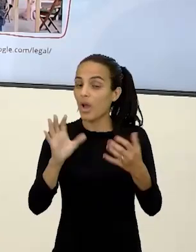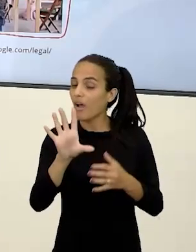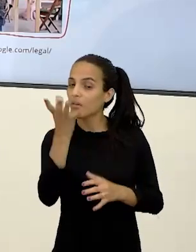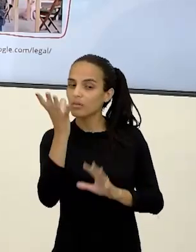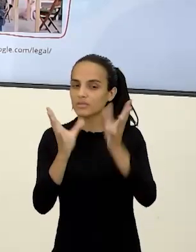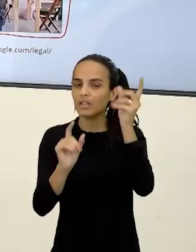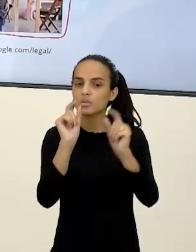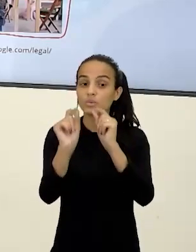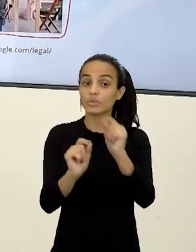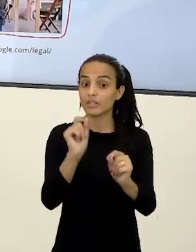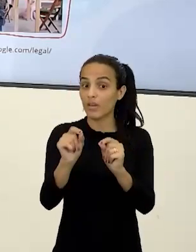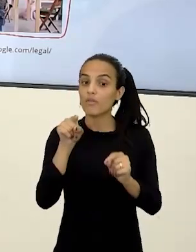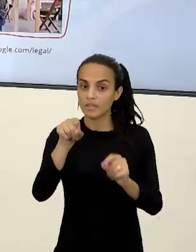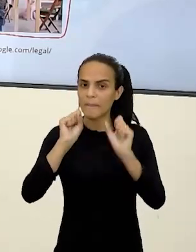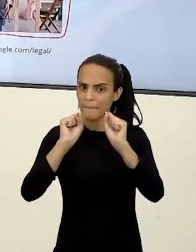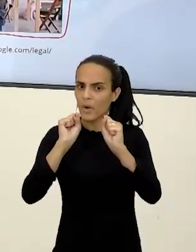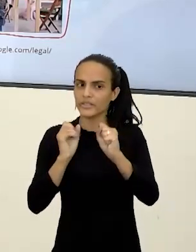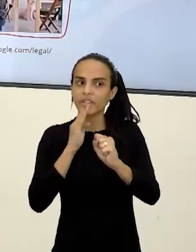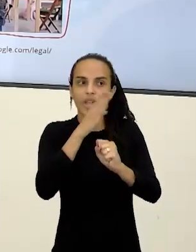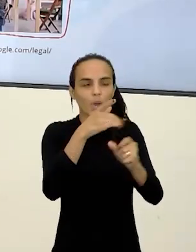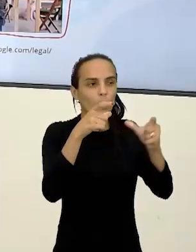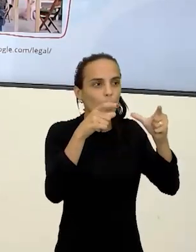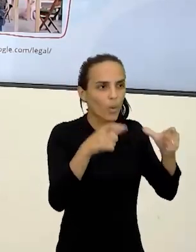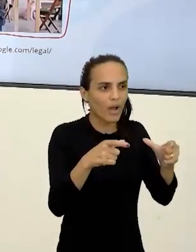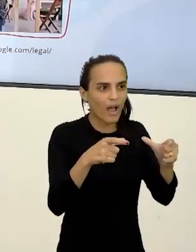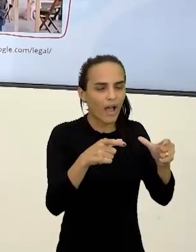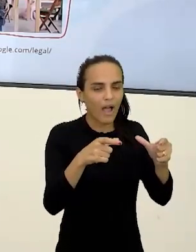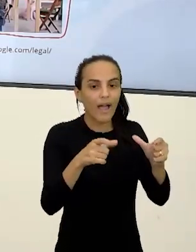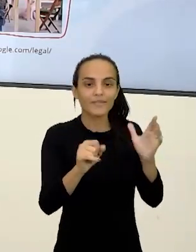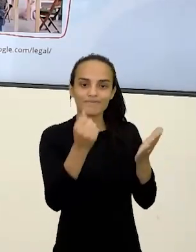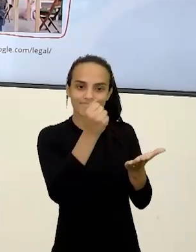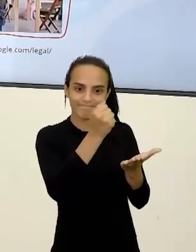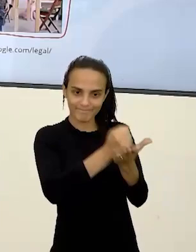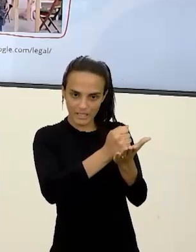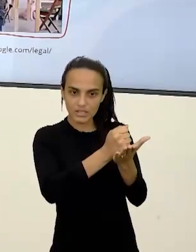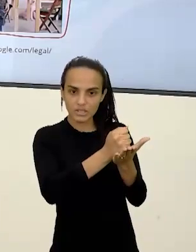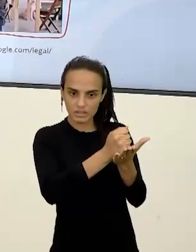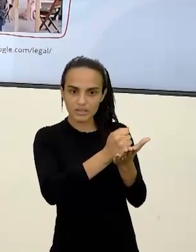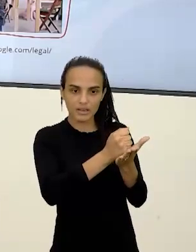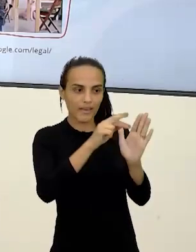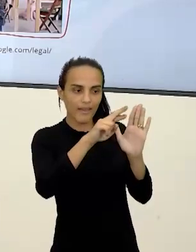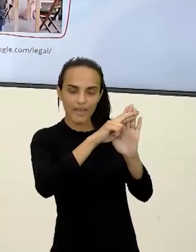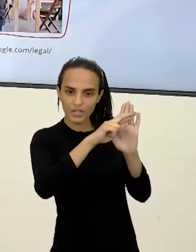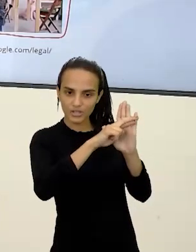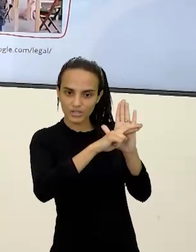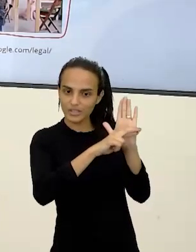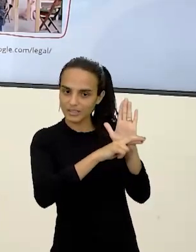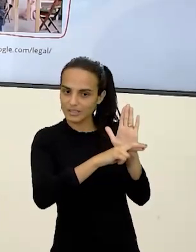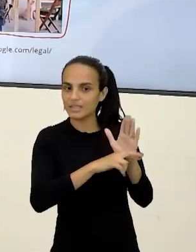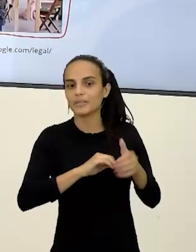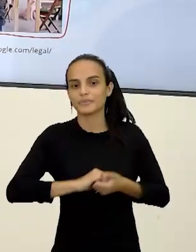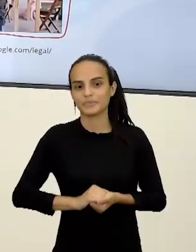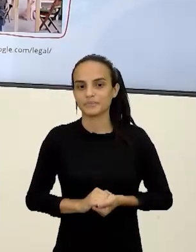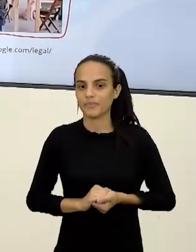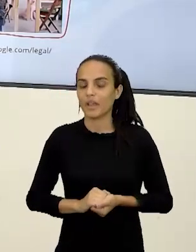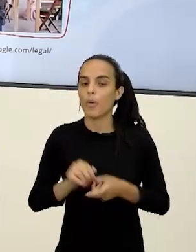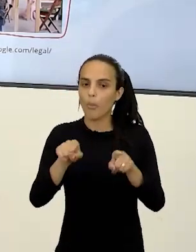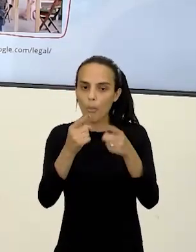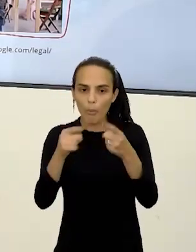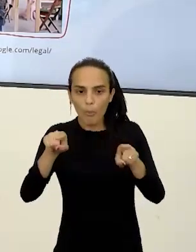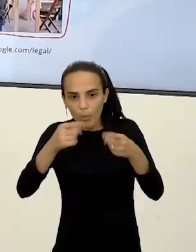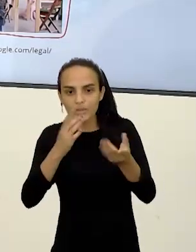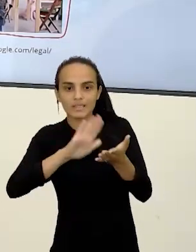Você pode ir num lugar, né, e você registra. Então, no segmento de música e de banda, eu registro